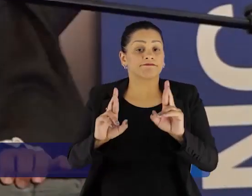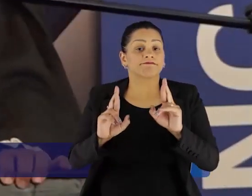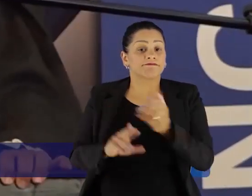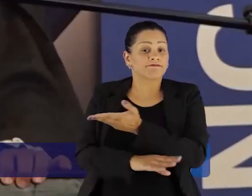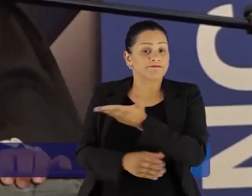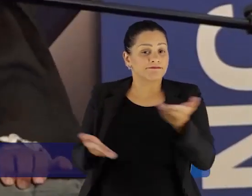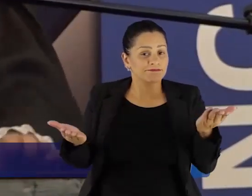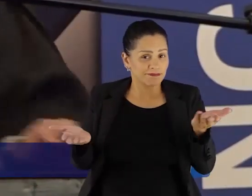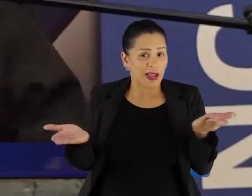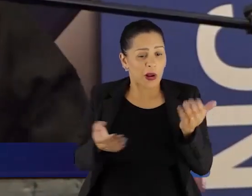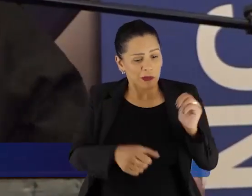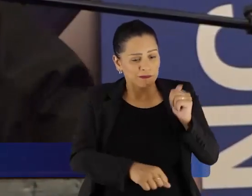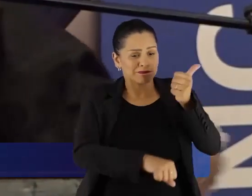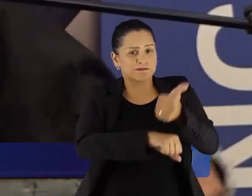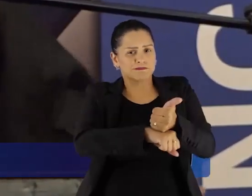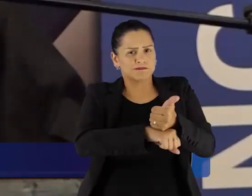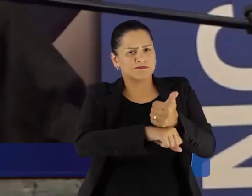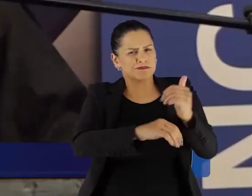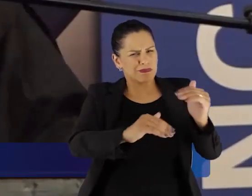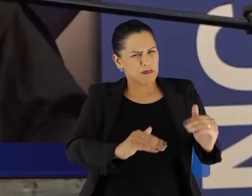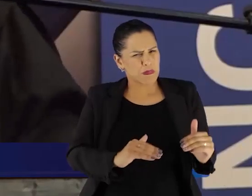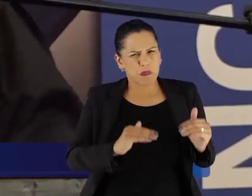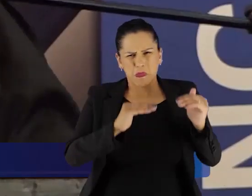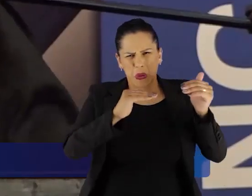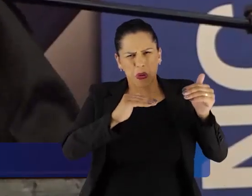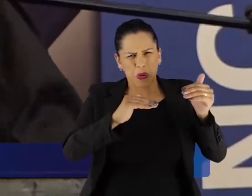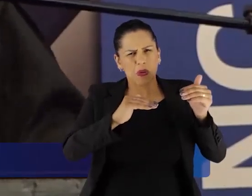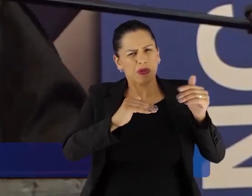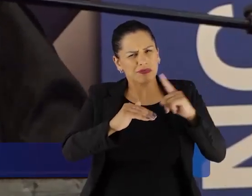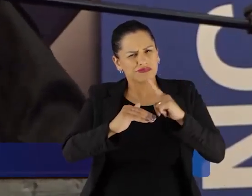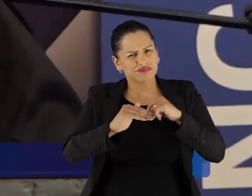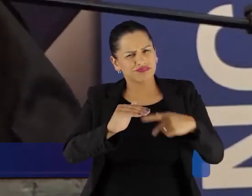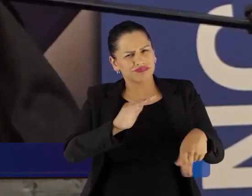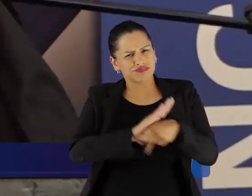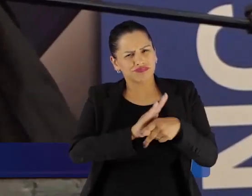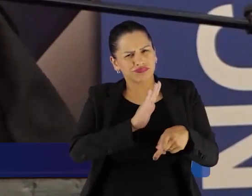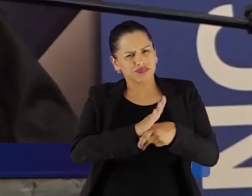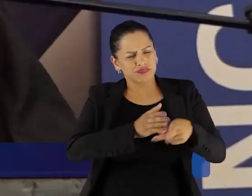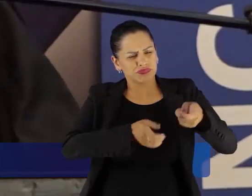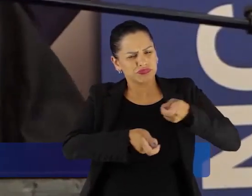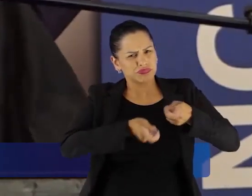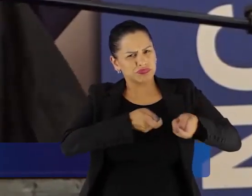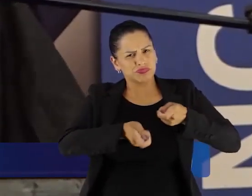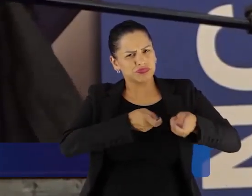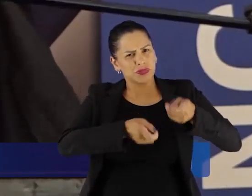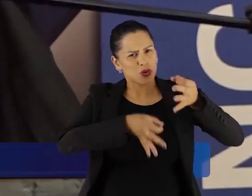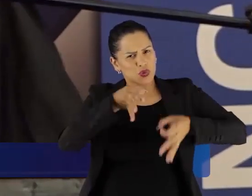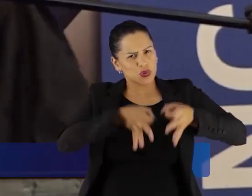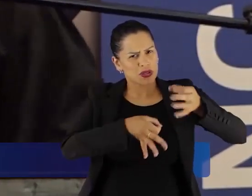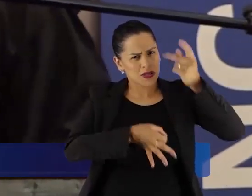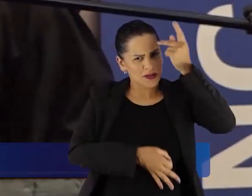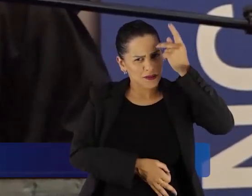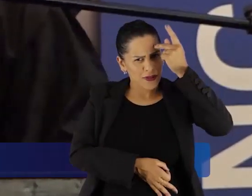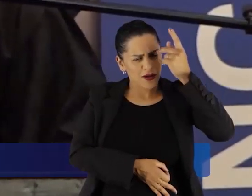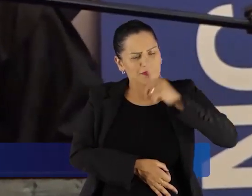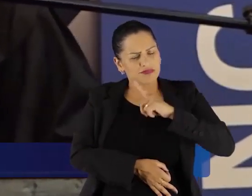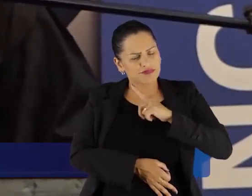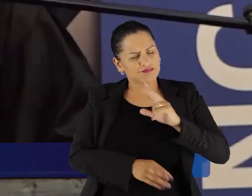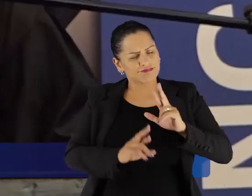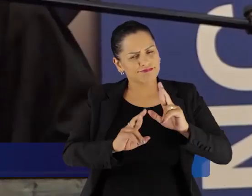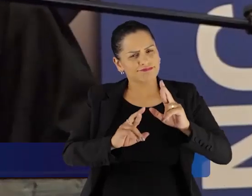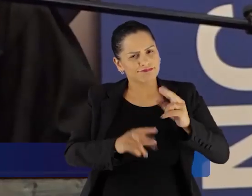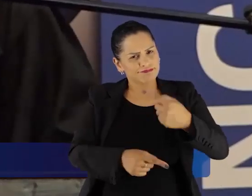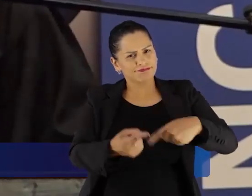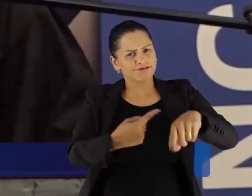que agora ocupam os mais elevados assentos na condução da Justiça Bandeirantes uma profícua